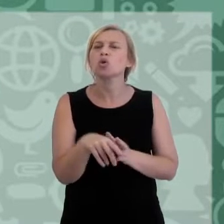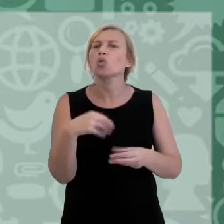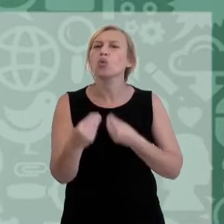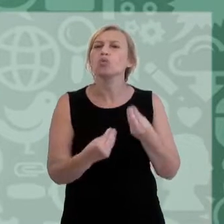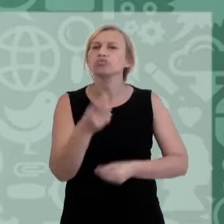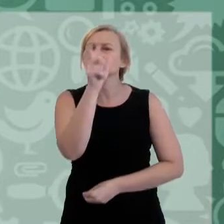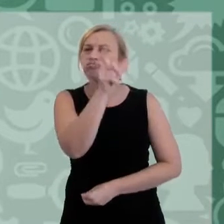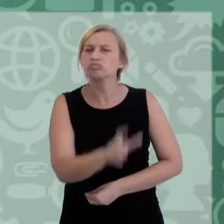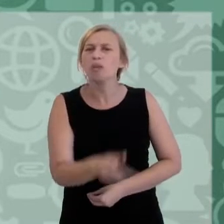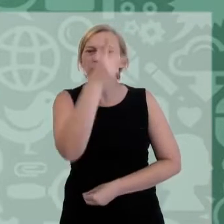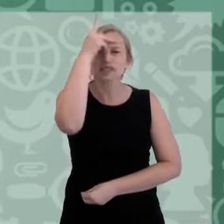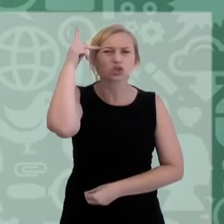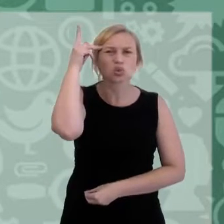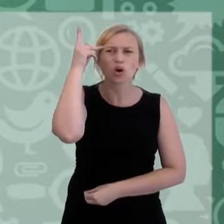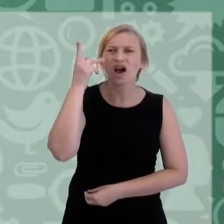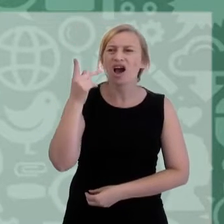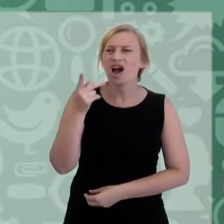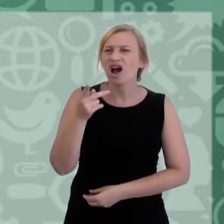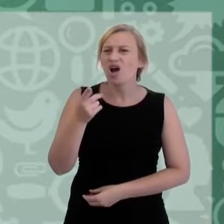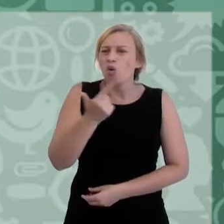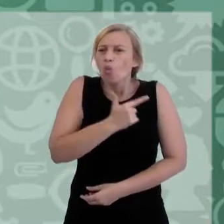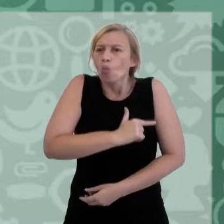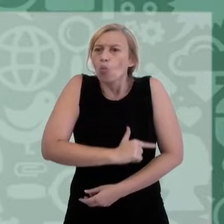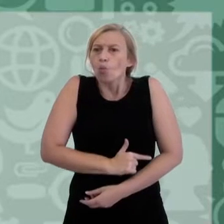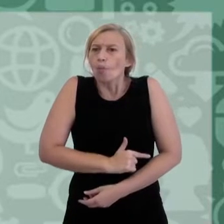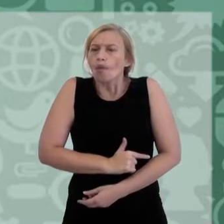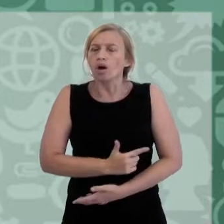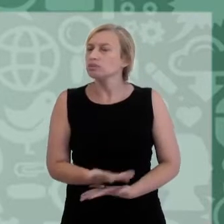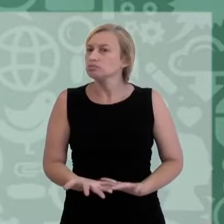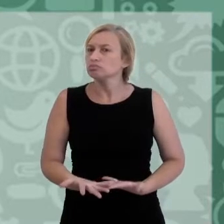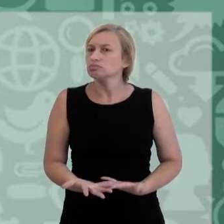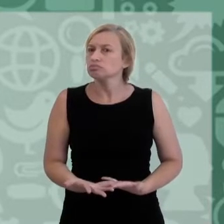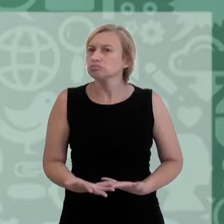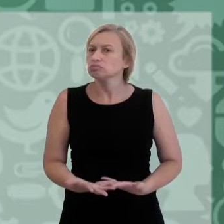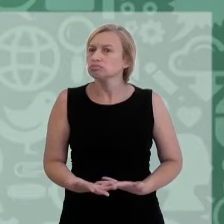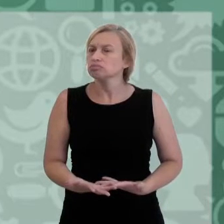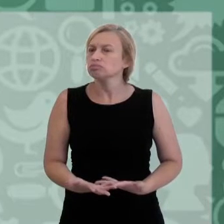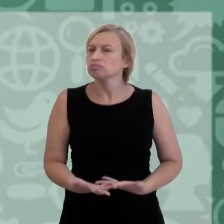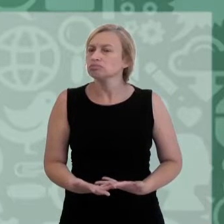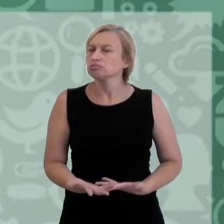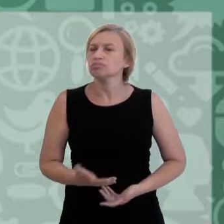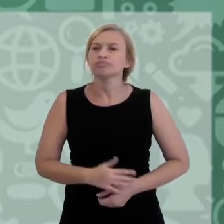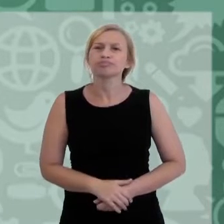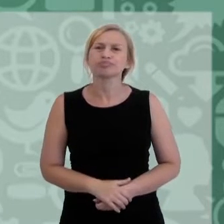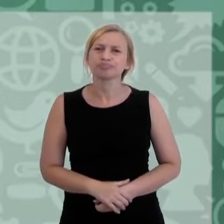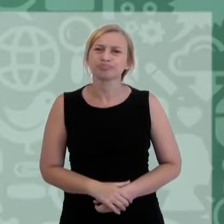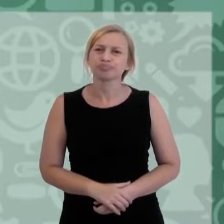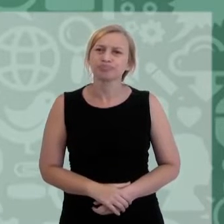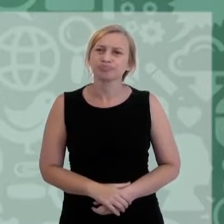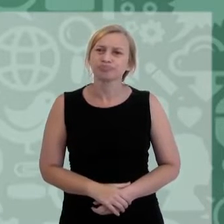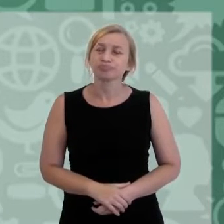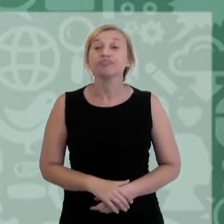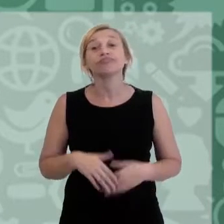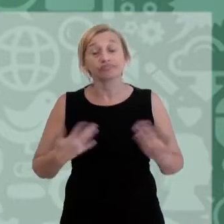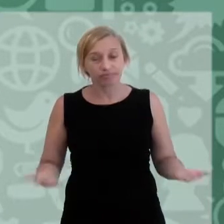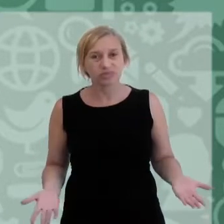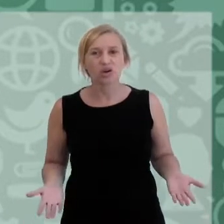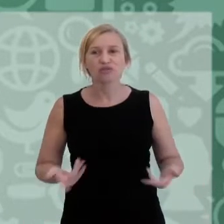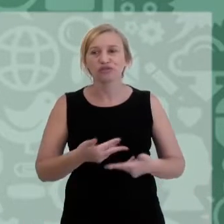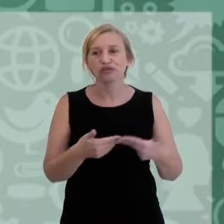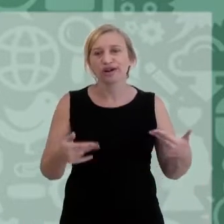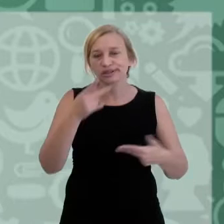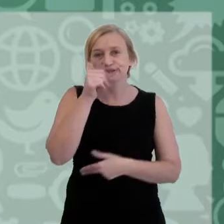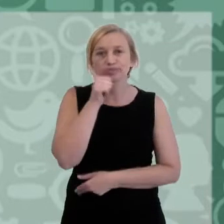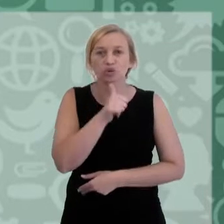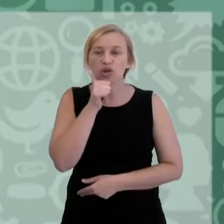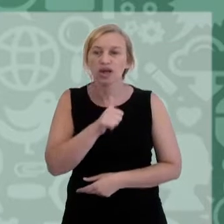de como ser uma pessoa fria nas pessoas que a fazem no Google, no site de busca? Então, hoje